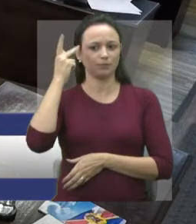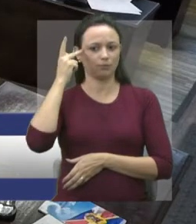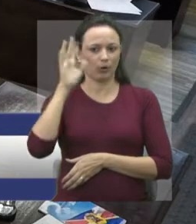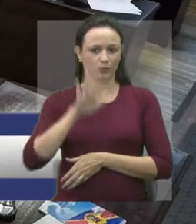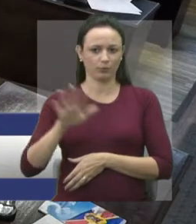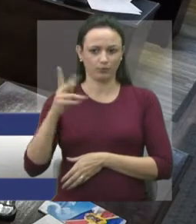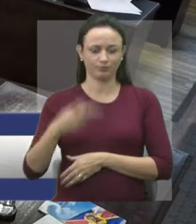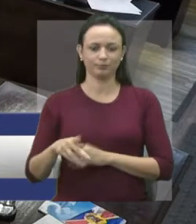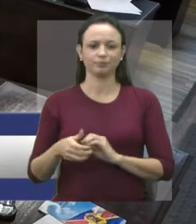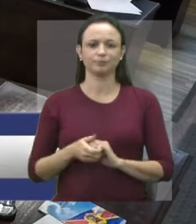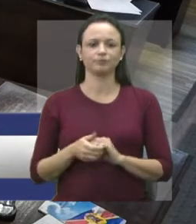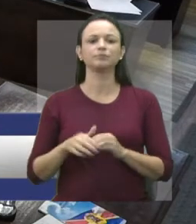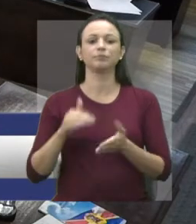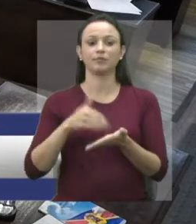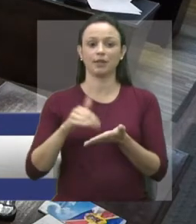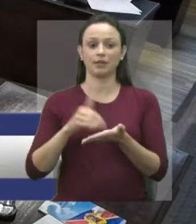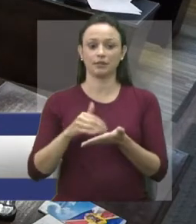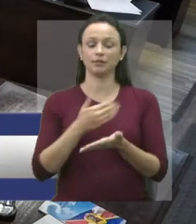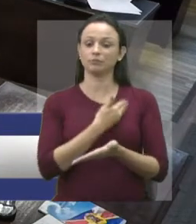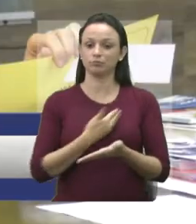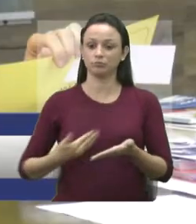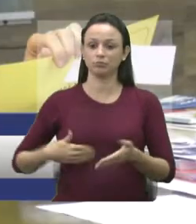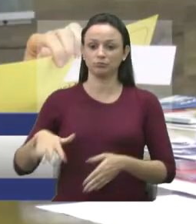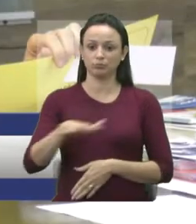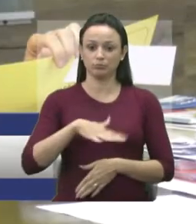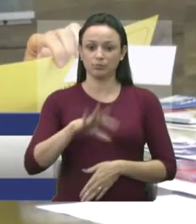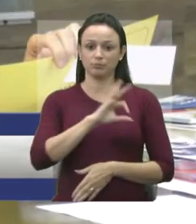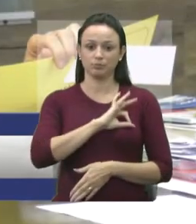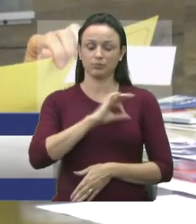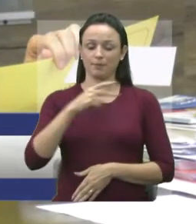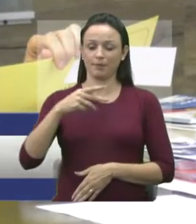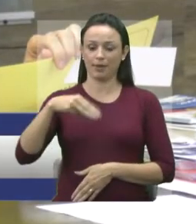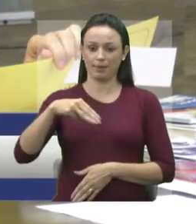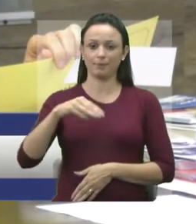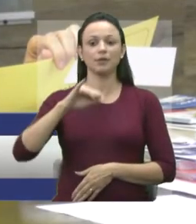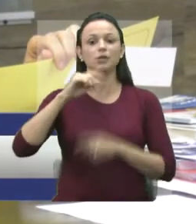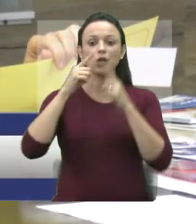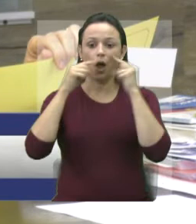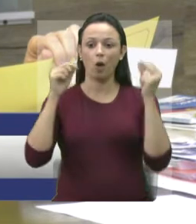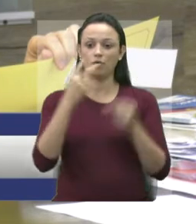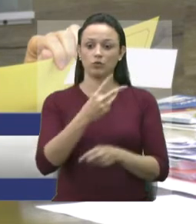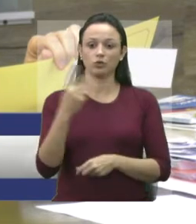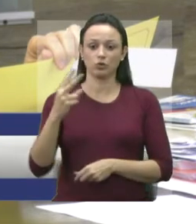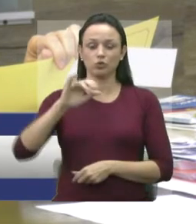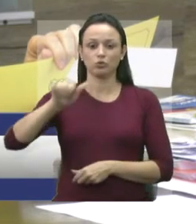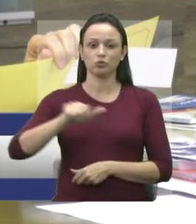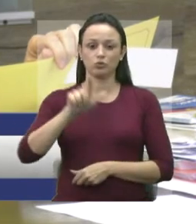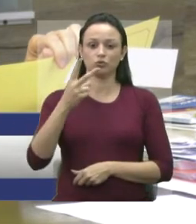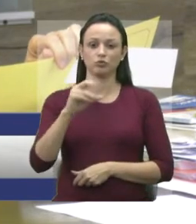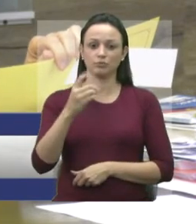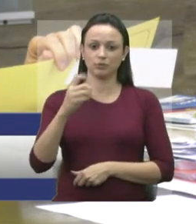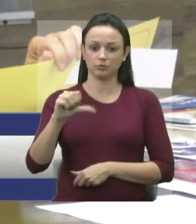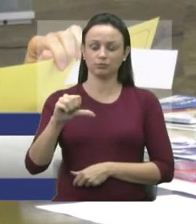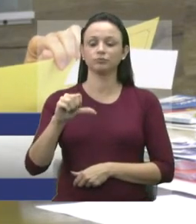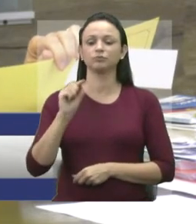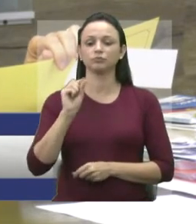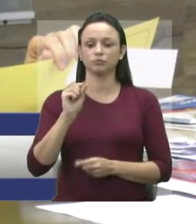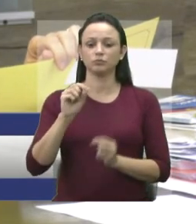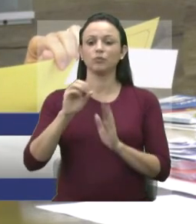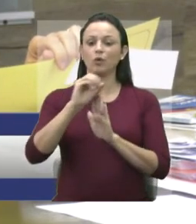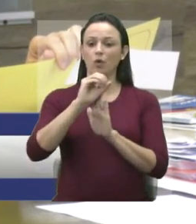Secretaria da Segurança Pública, Polícia Militar do Estado de São Paulo, Jaú, 22 de julho do ano de 2019, ofício